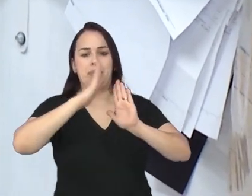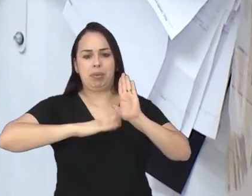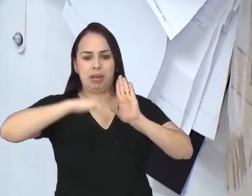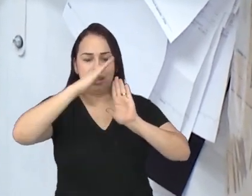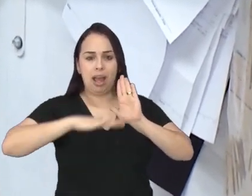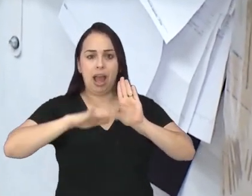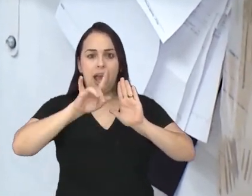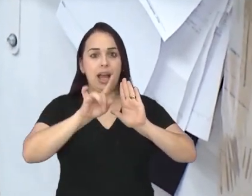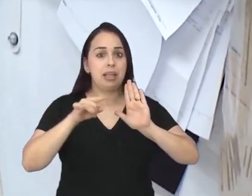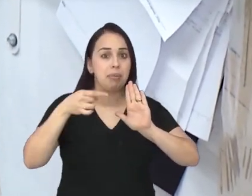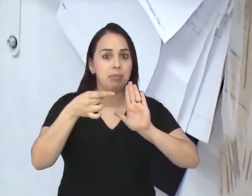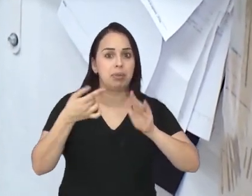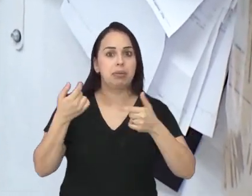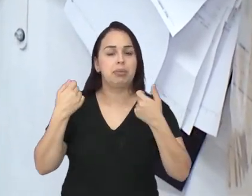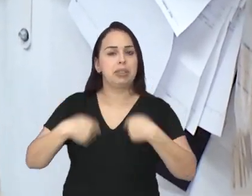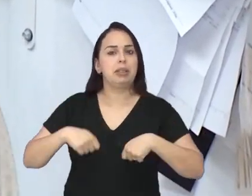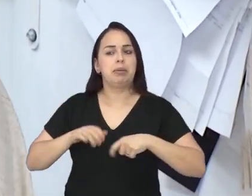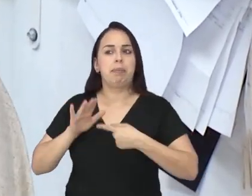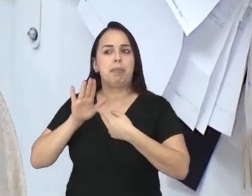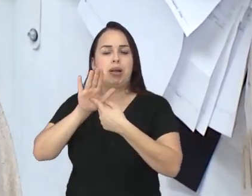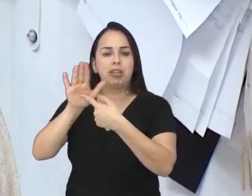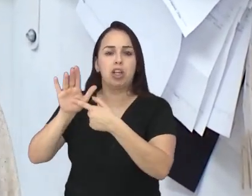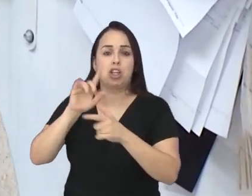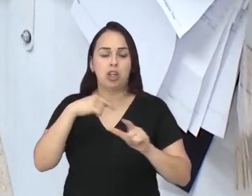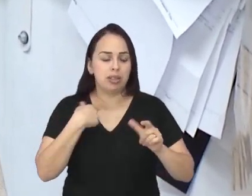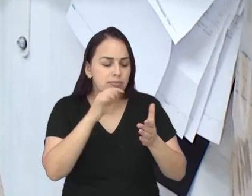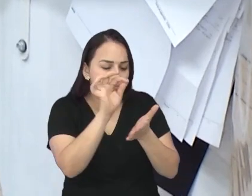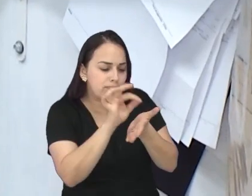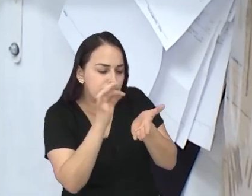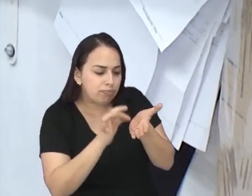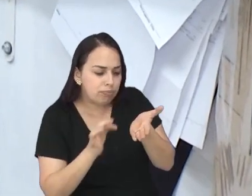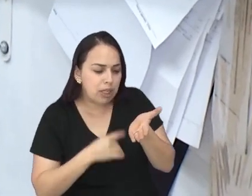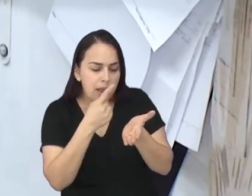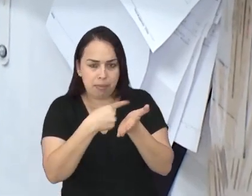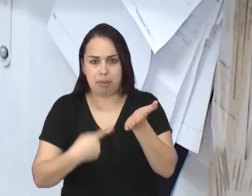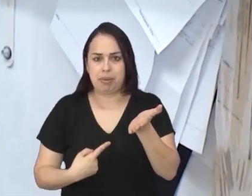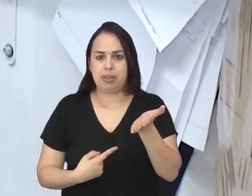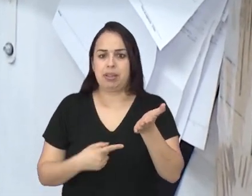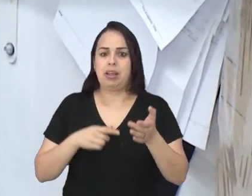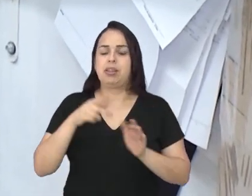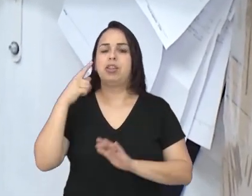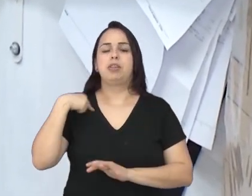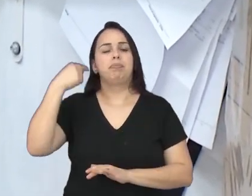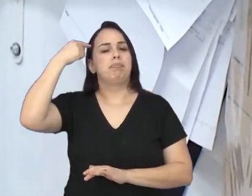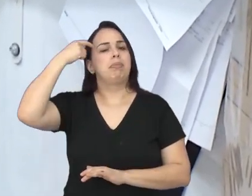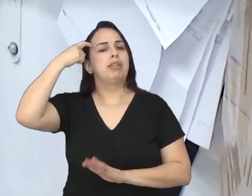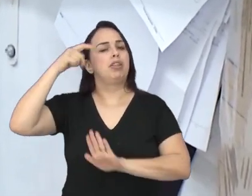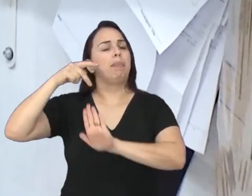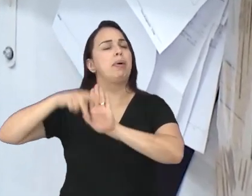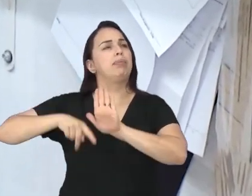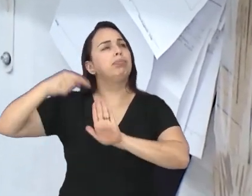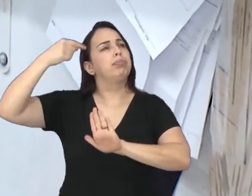precisava ser exposta de uma determinada maneira, a gente fez a encadernação. Então, assim, os projetos eles são pensados